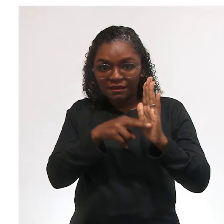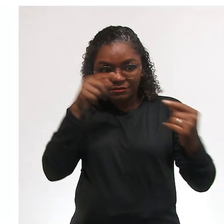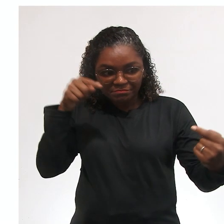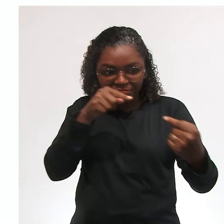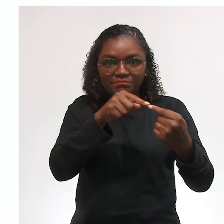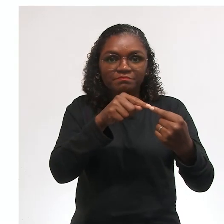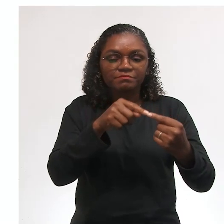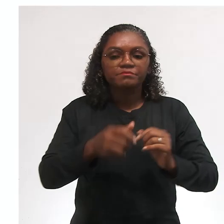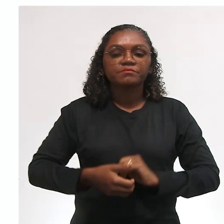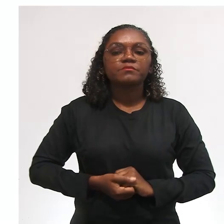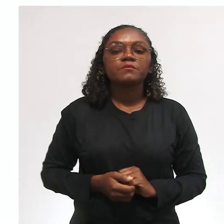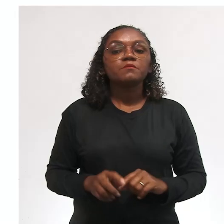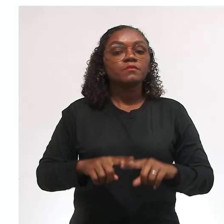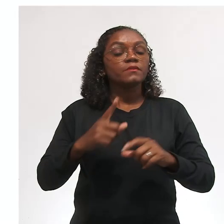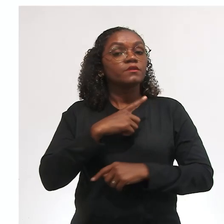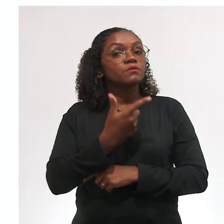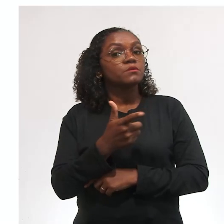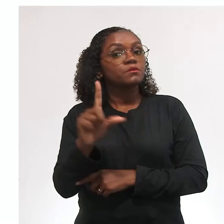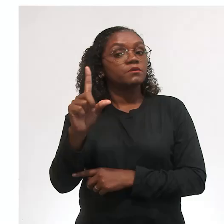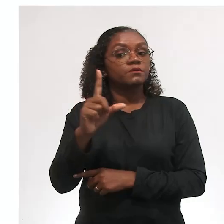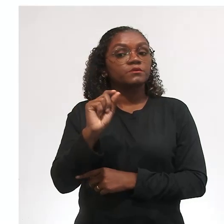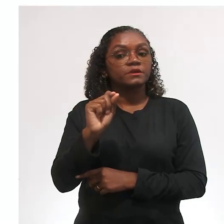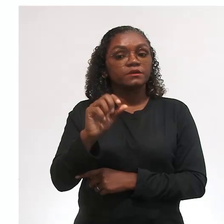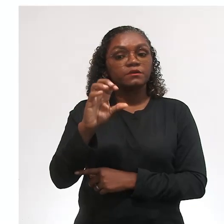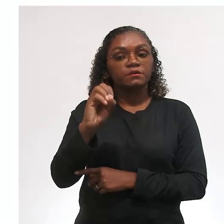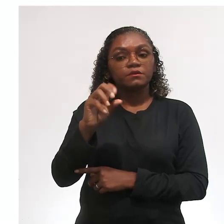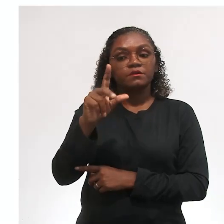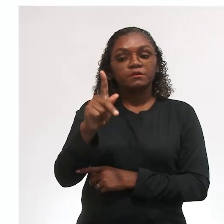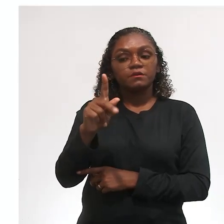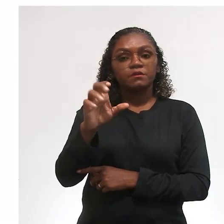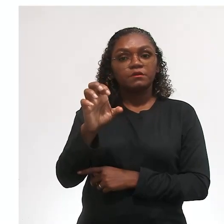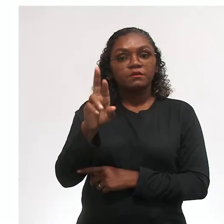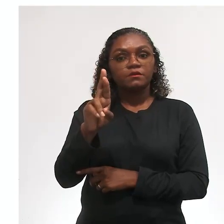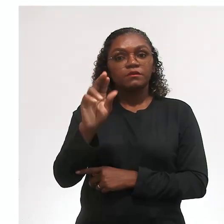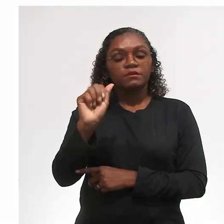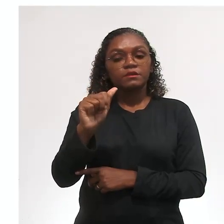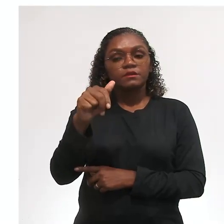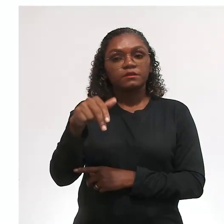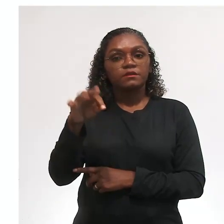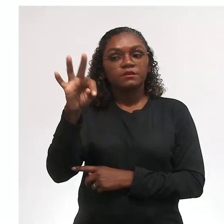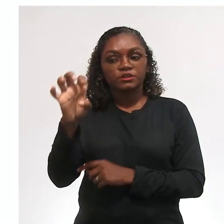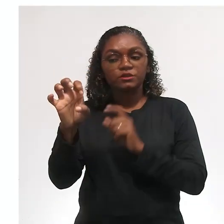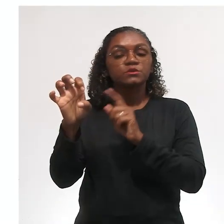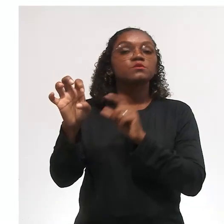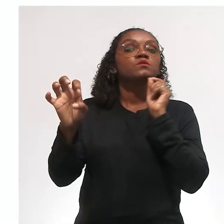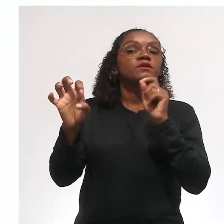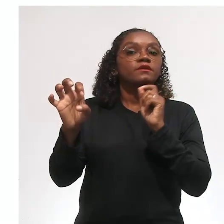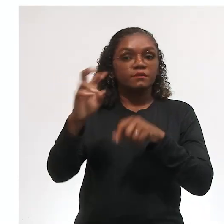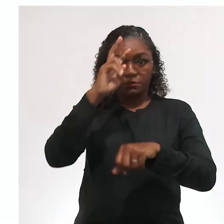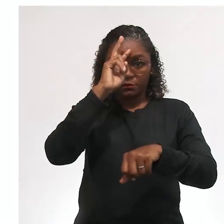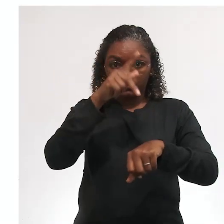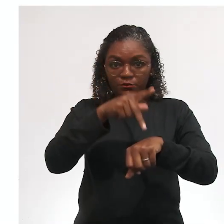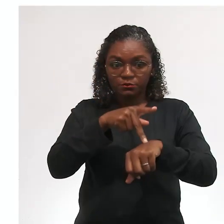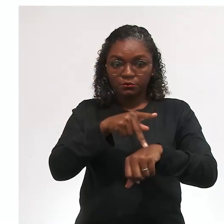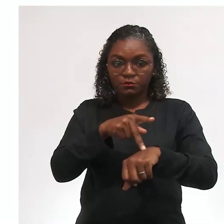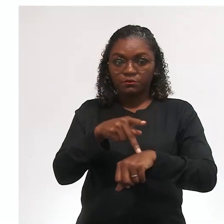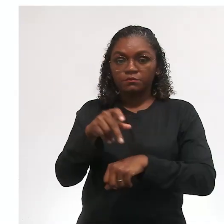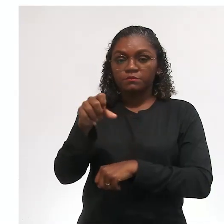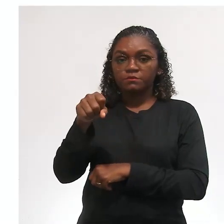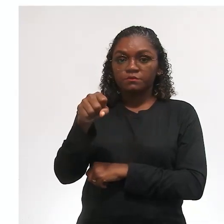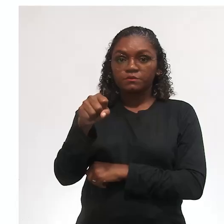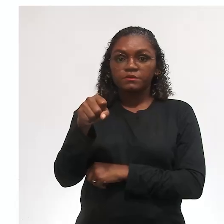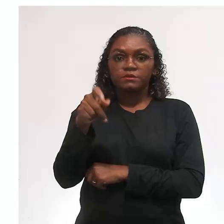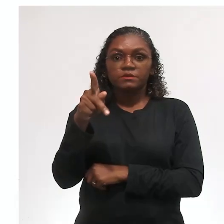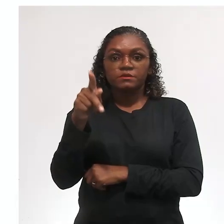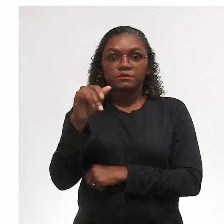é o operante. E nesse condicionamento operante, que é proposto por Skinner, né, ele é um tipo de